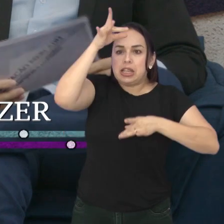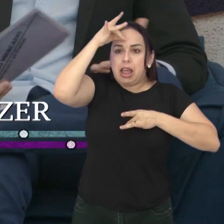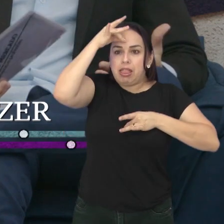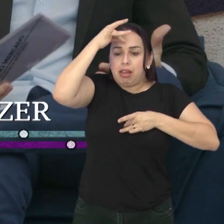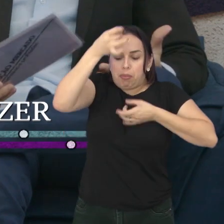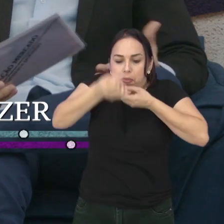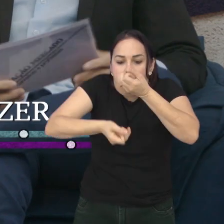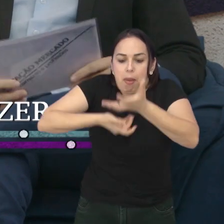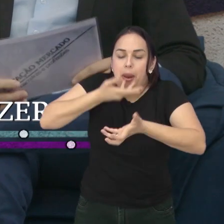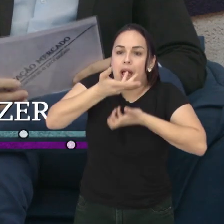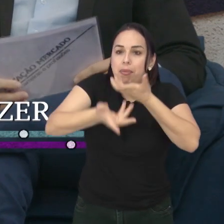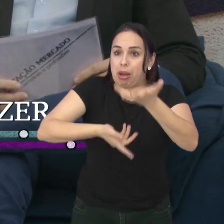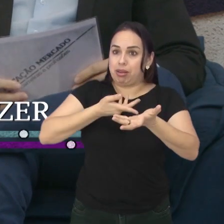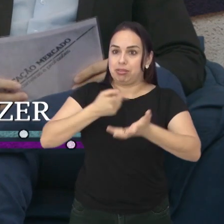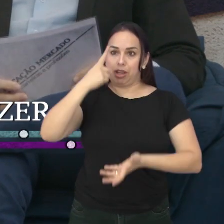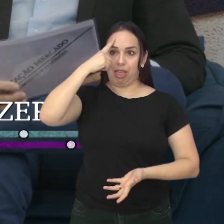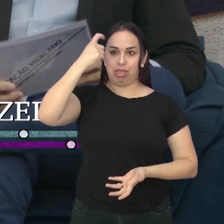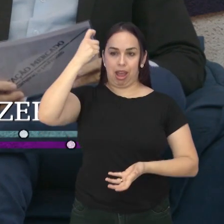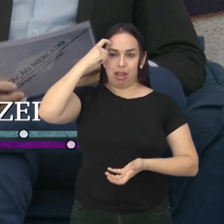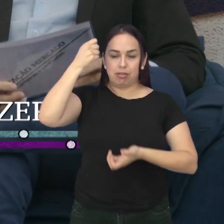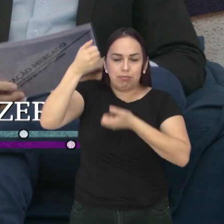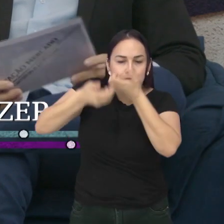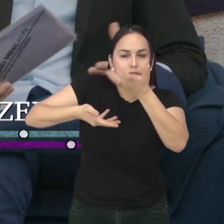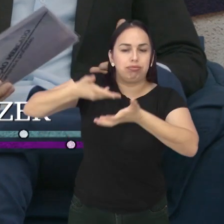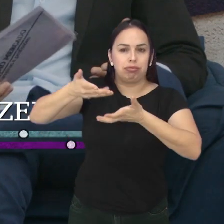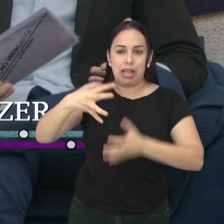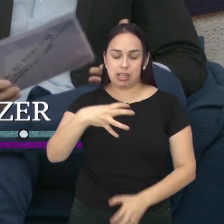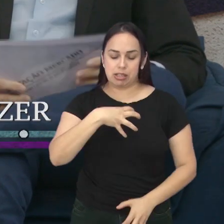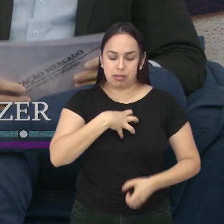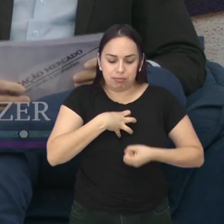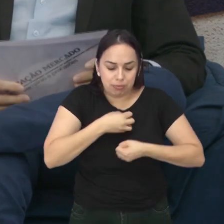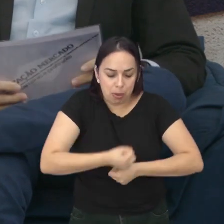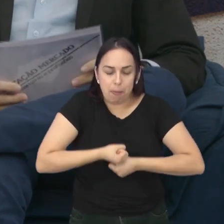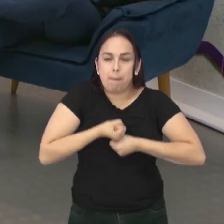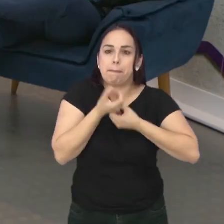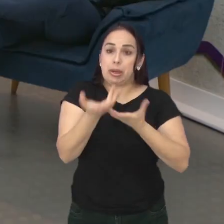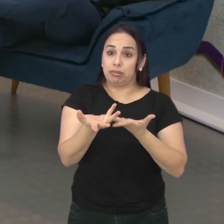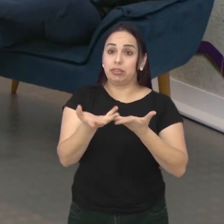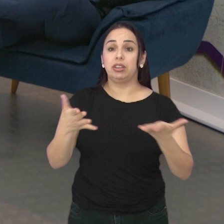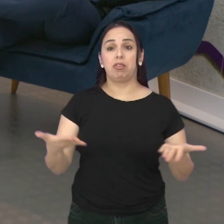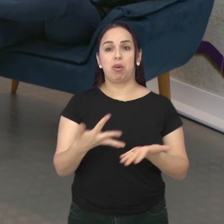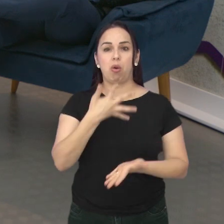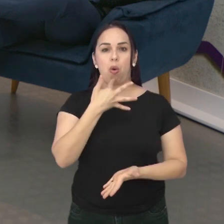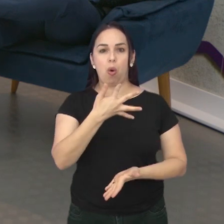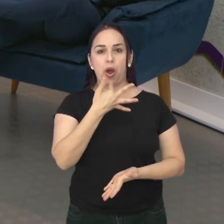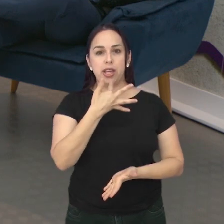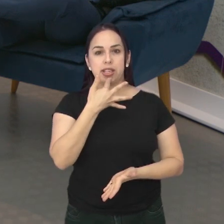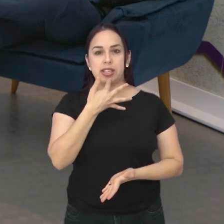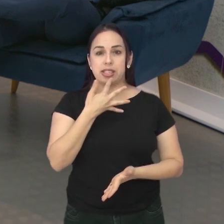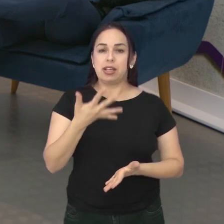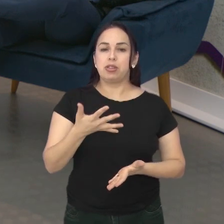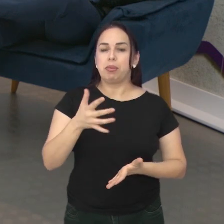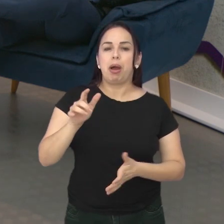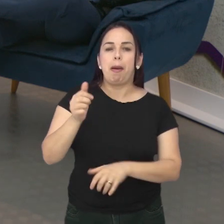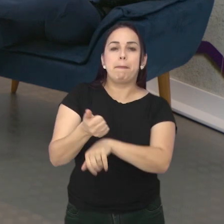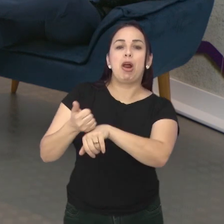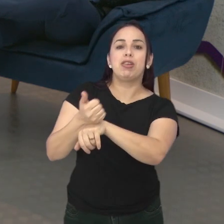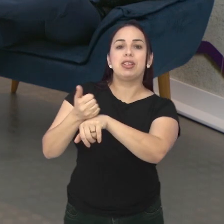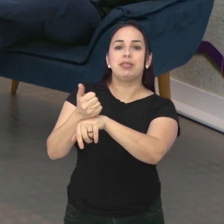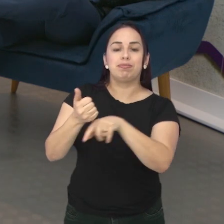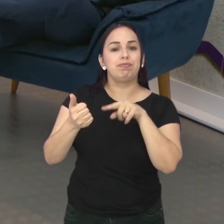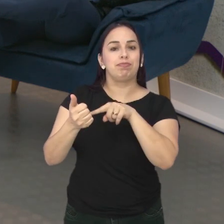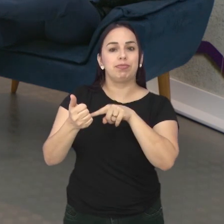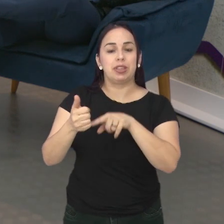intuito de transmitir as ideias, ações e as emoções. É isso aí. Então vamos conhecer mais sobre essa